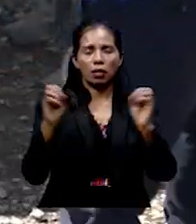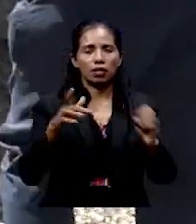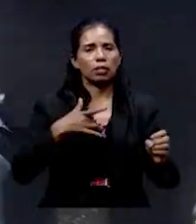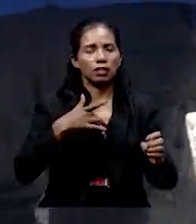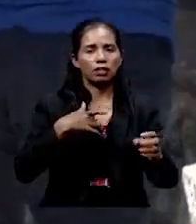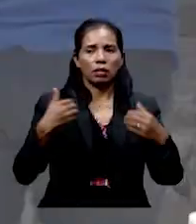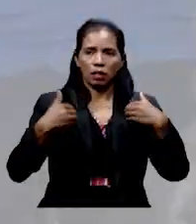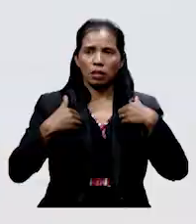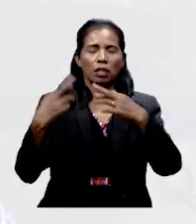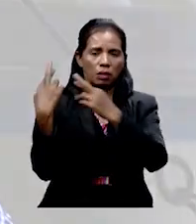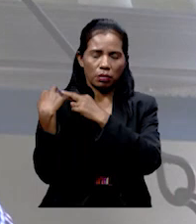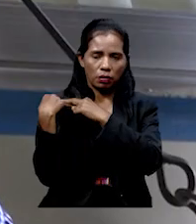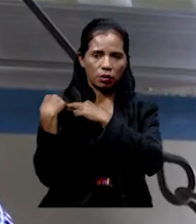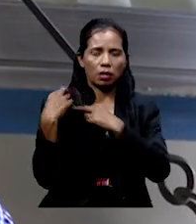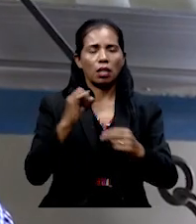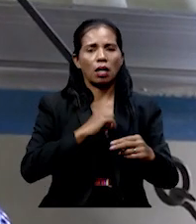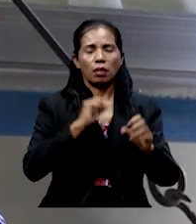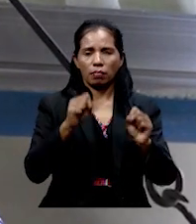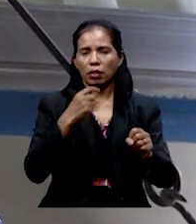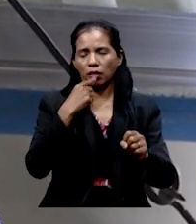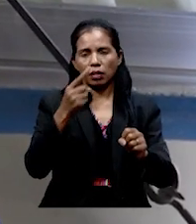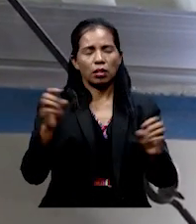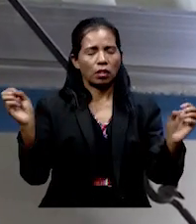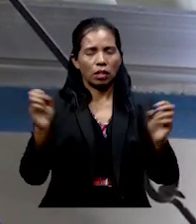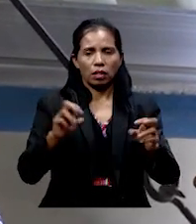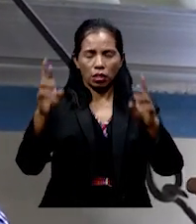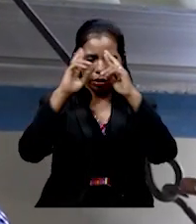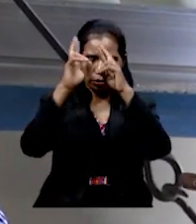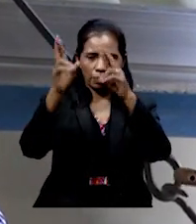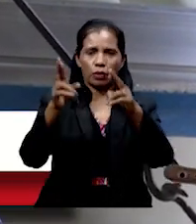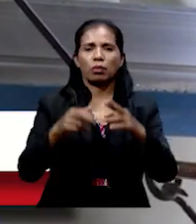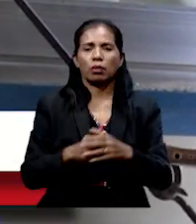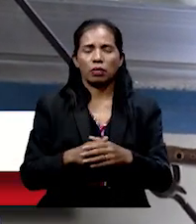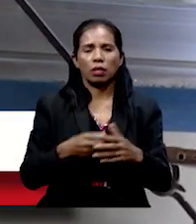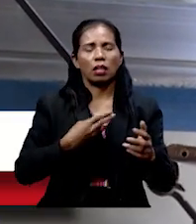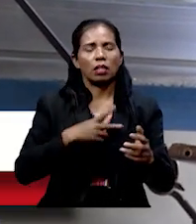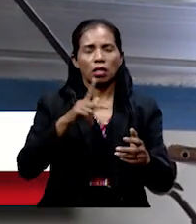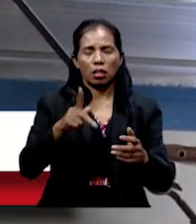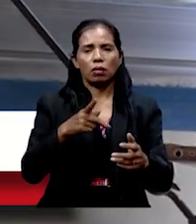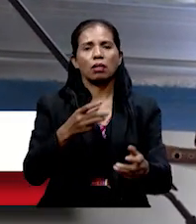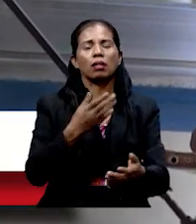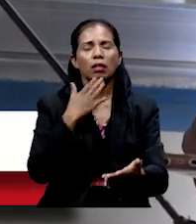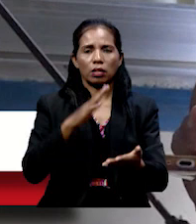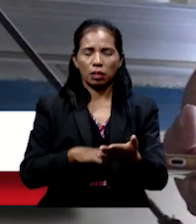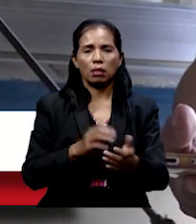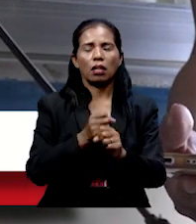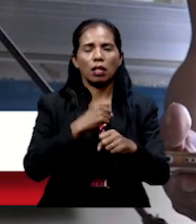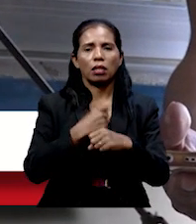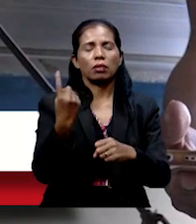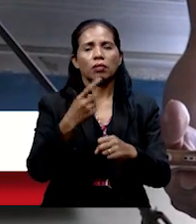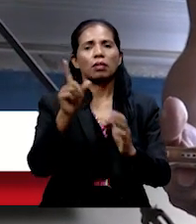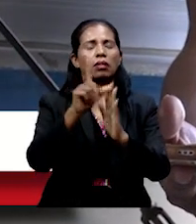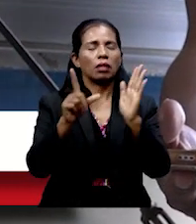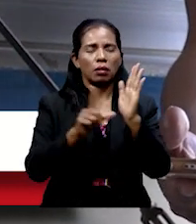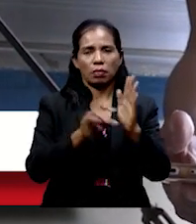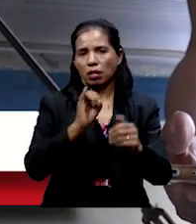de responsabilidade e hau bele deha la iha moral na ton, a haluk ato nas no halu na fate. Nebe lei nebe hau, la